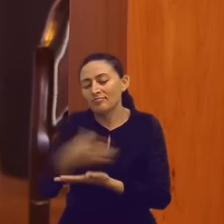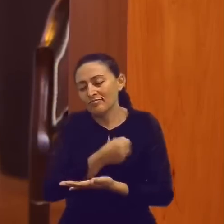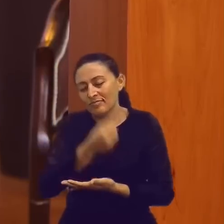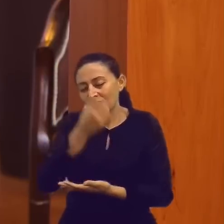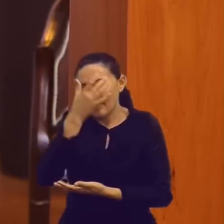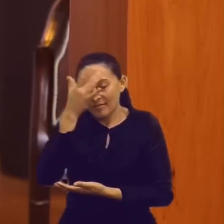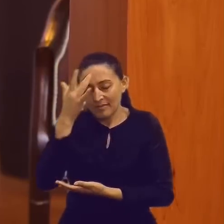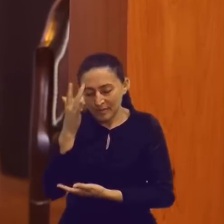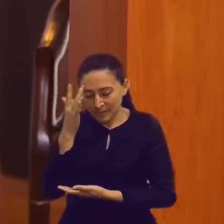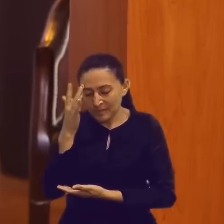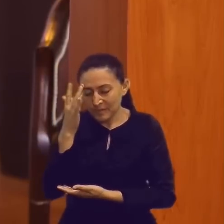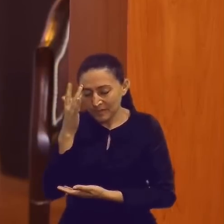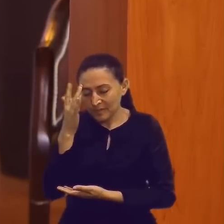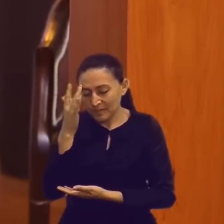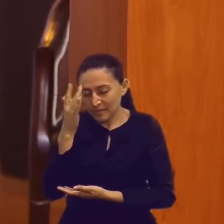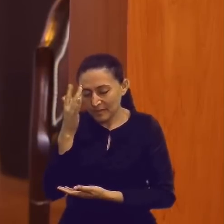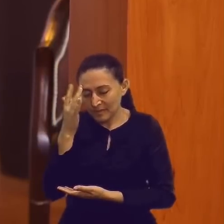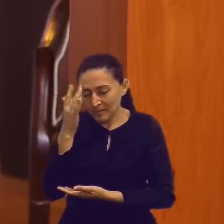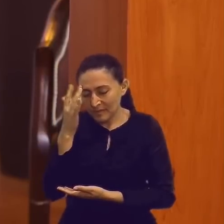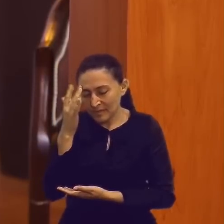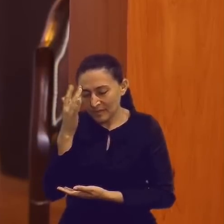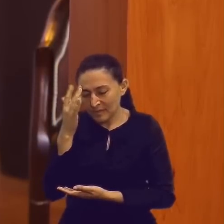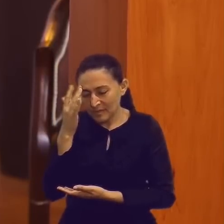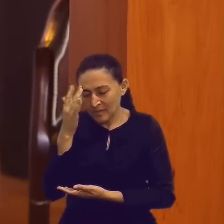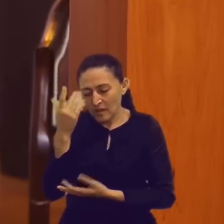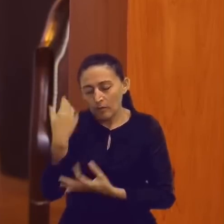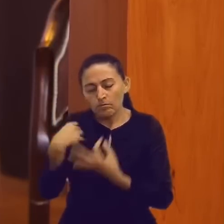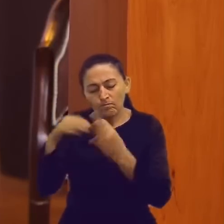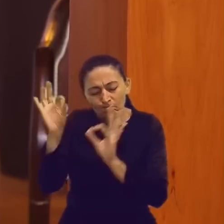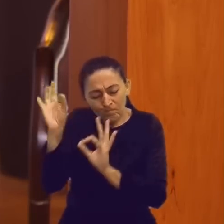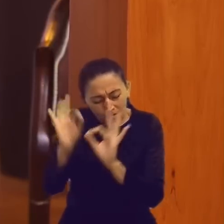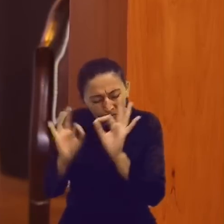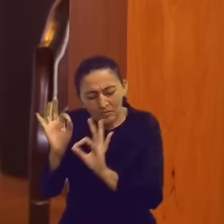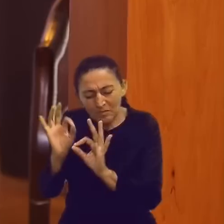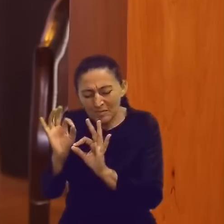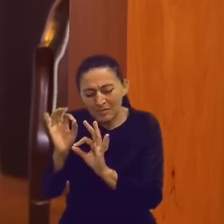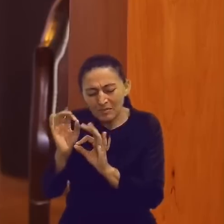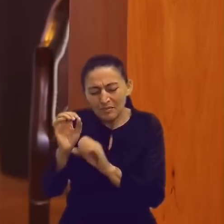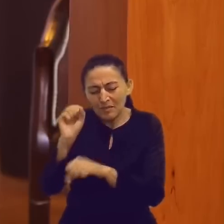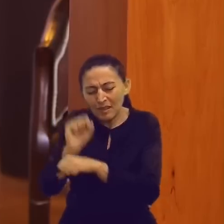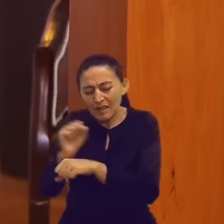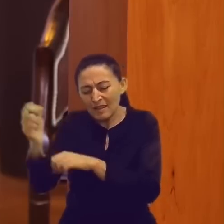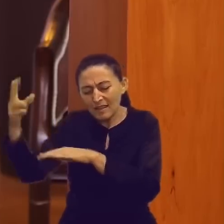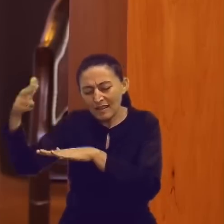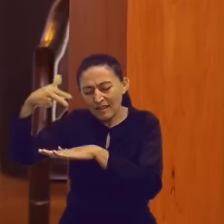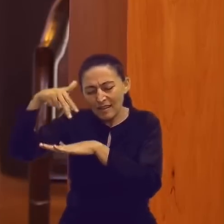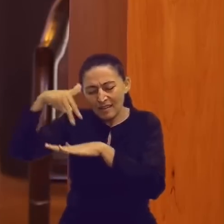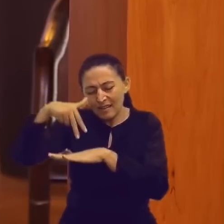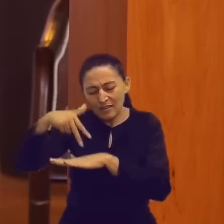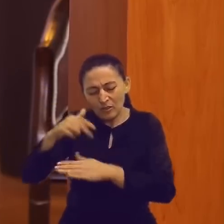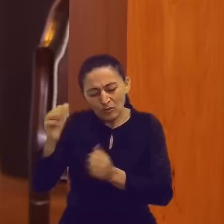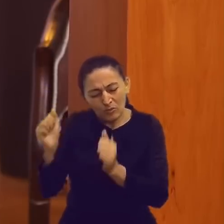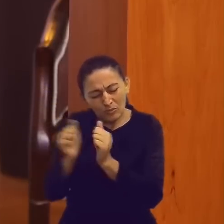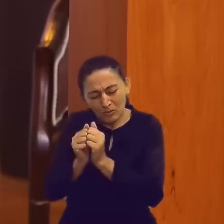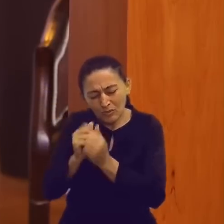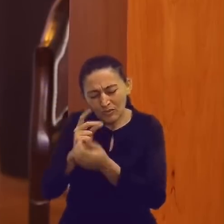pessoas e nos prepare para a Tua breve volta. Queremos estar contigo eternamente.